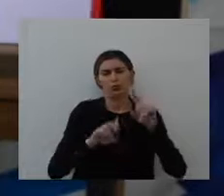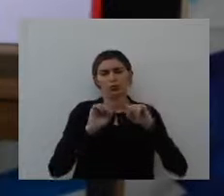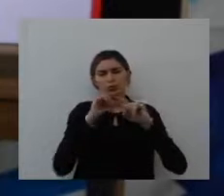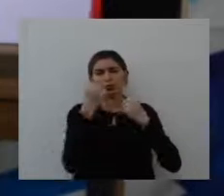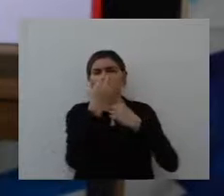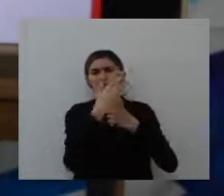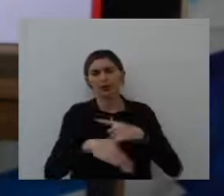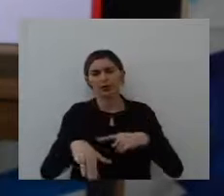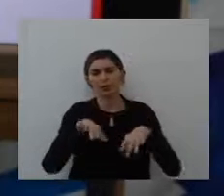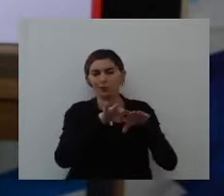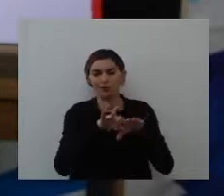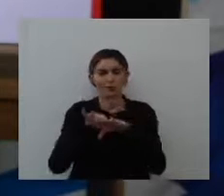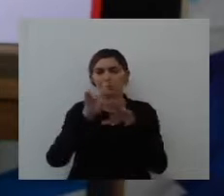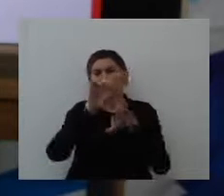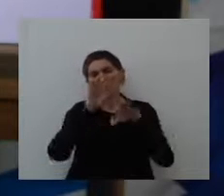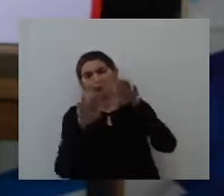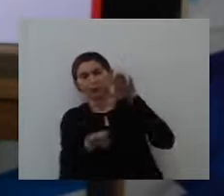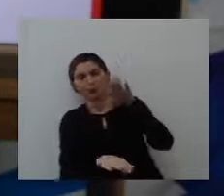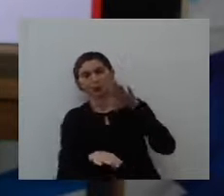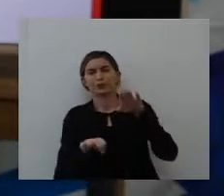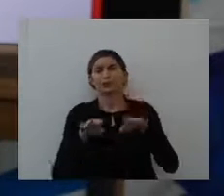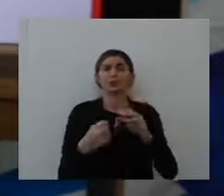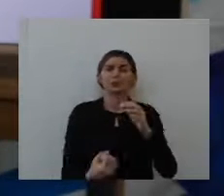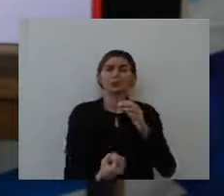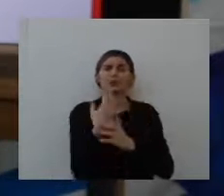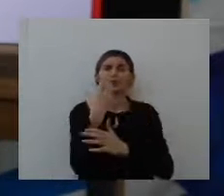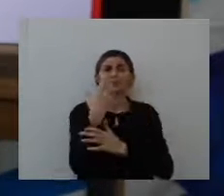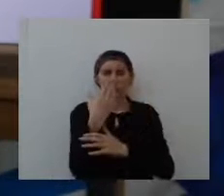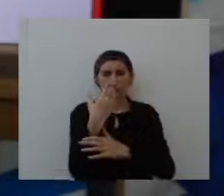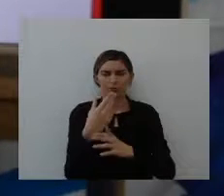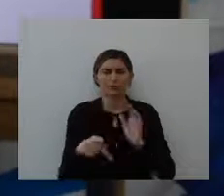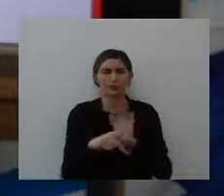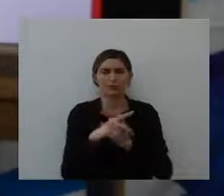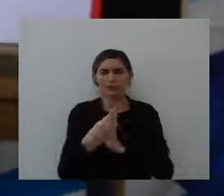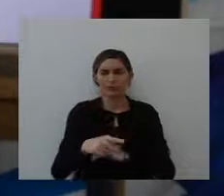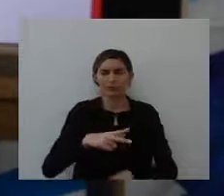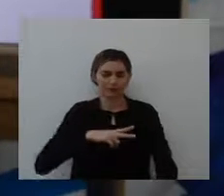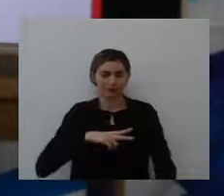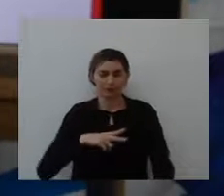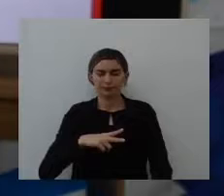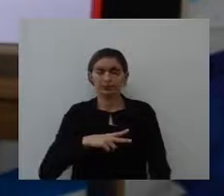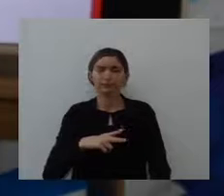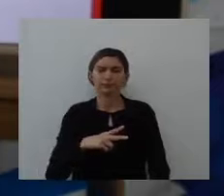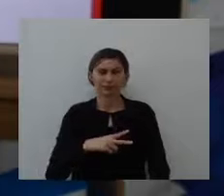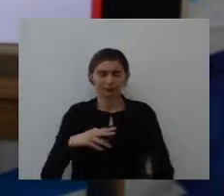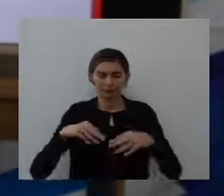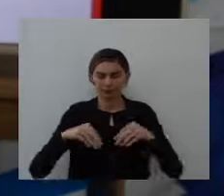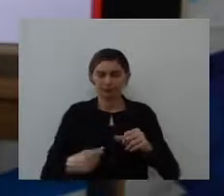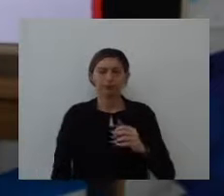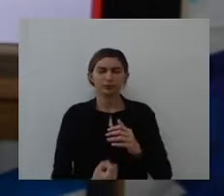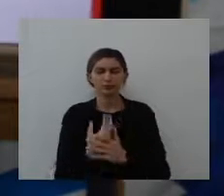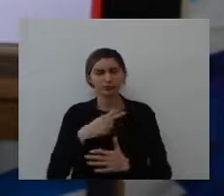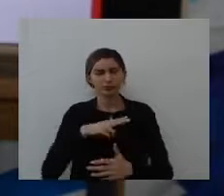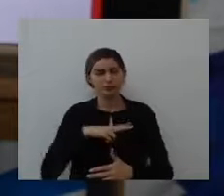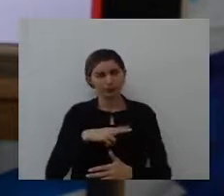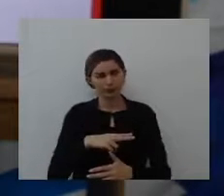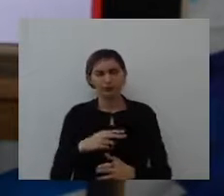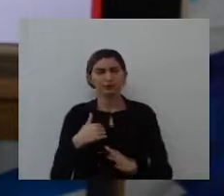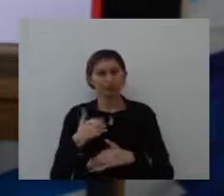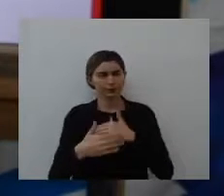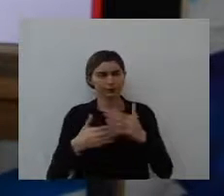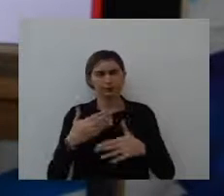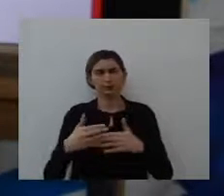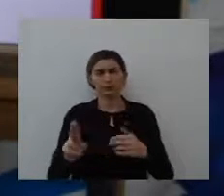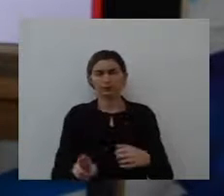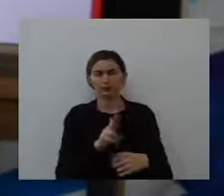social. E, consequentemente, surge a propriedade privada. Dessa forma, o caráter